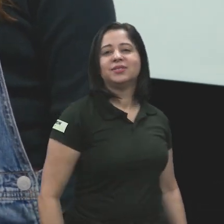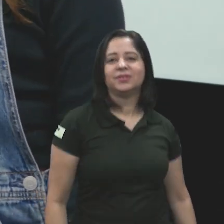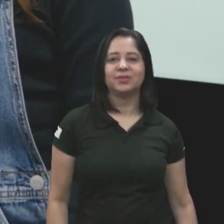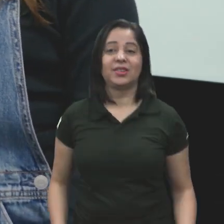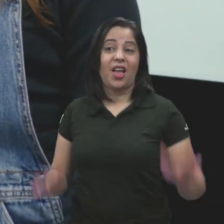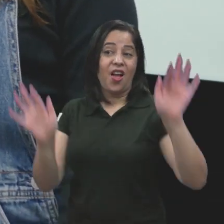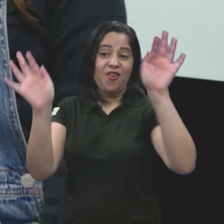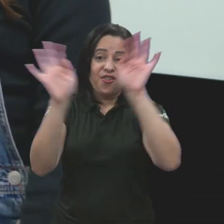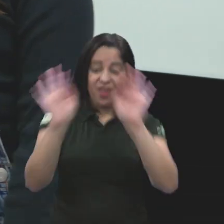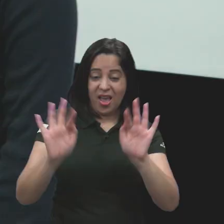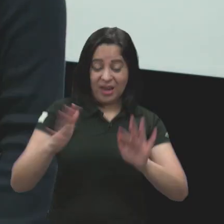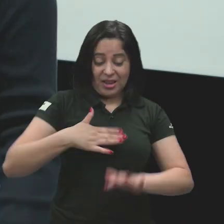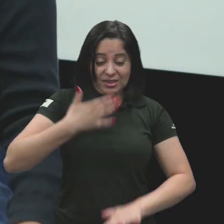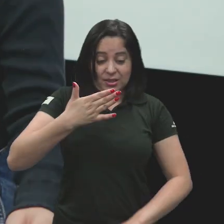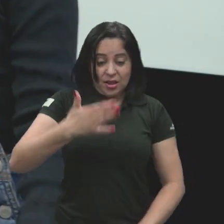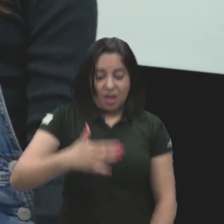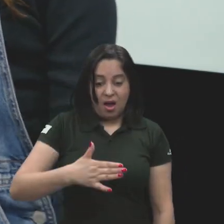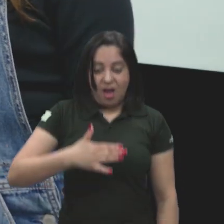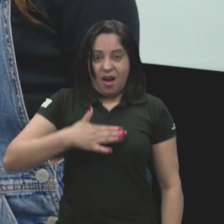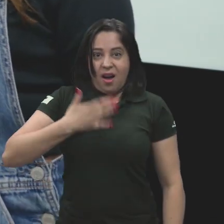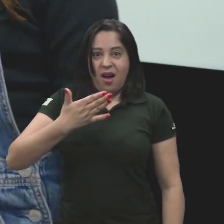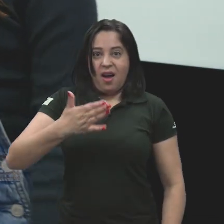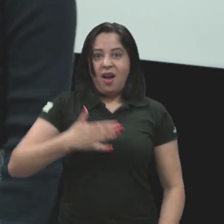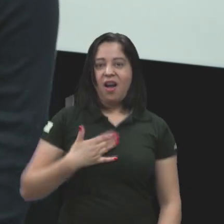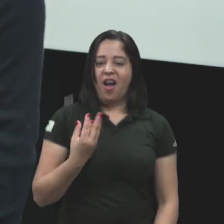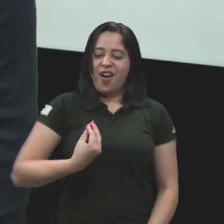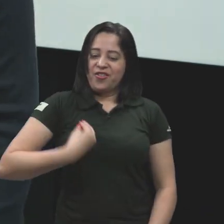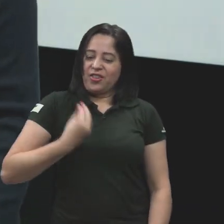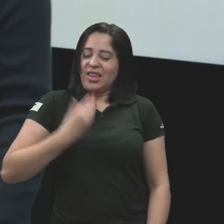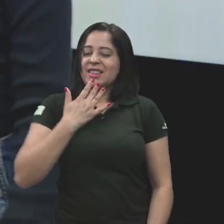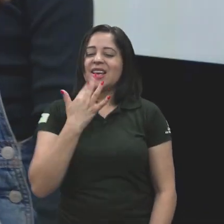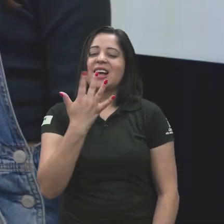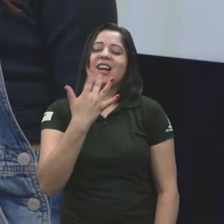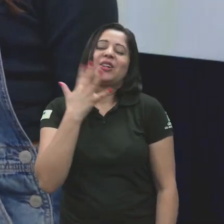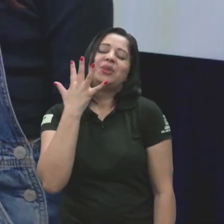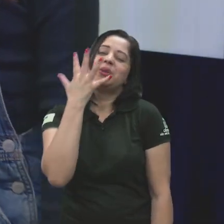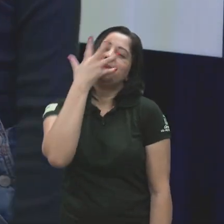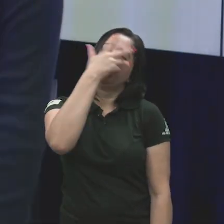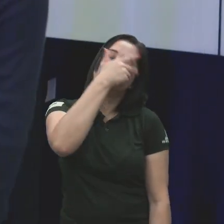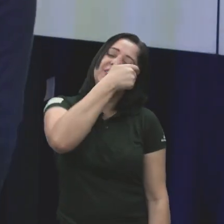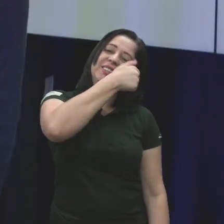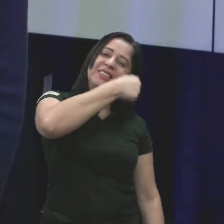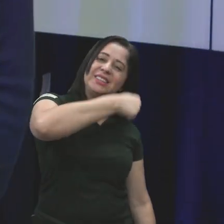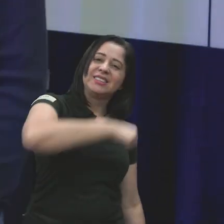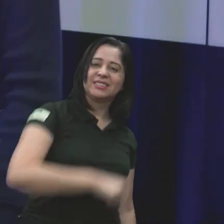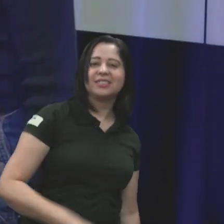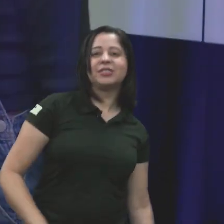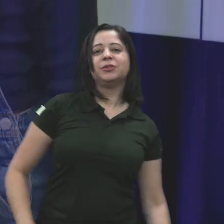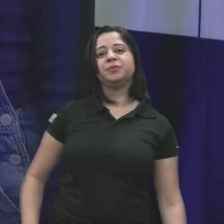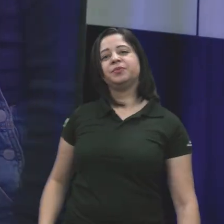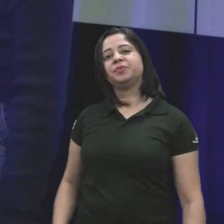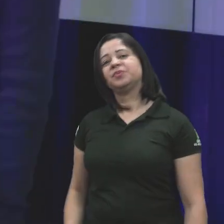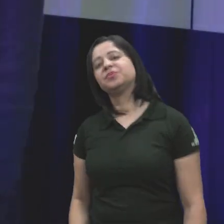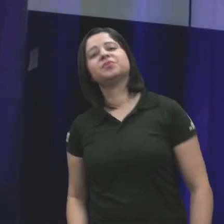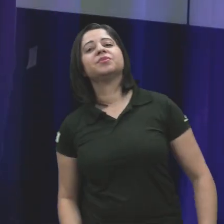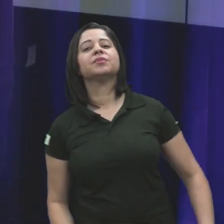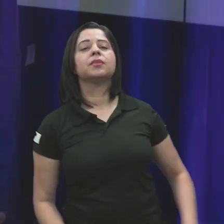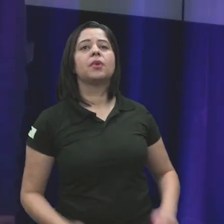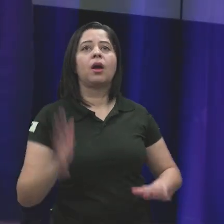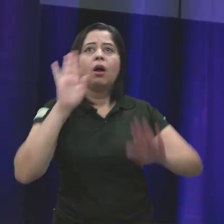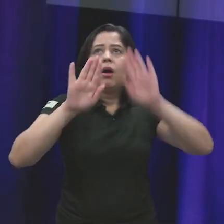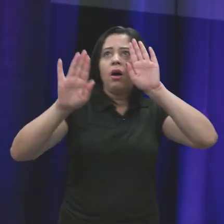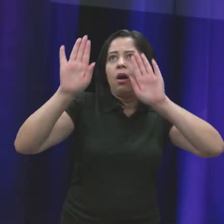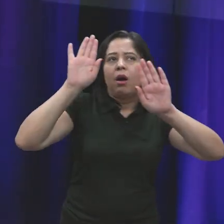be happy. A vida é uma aquarela. Oh, oh, oh, oh, oh,